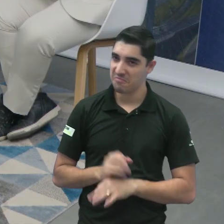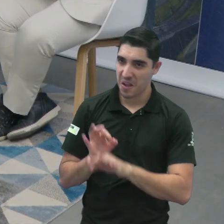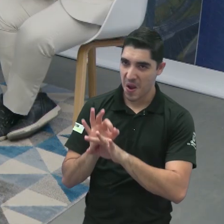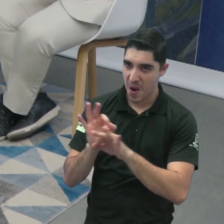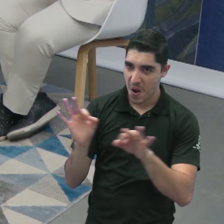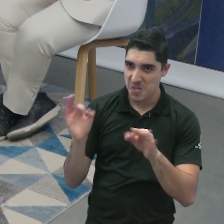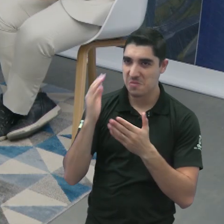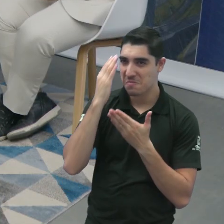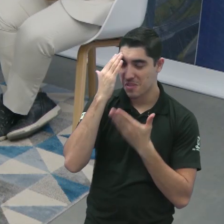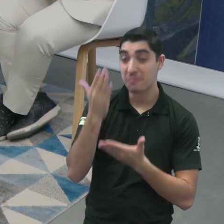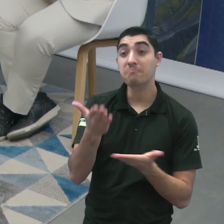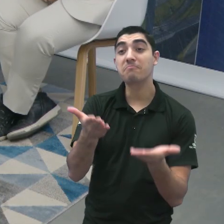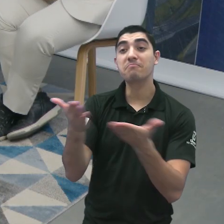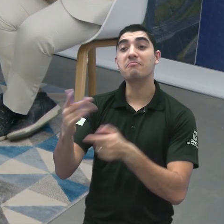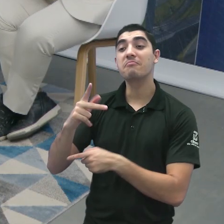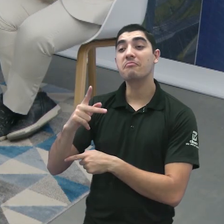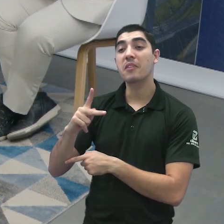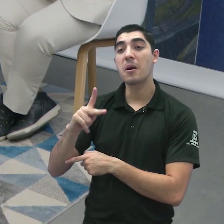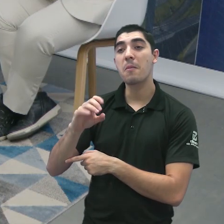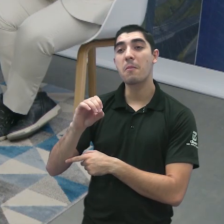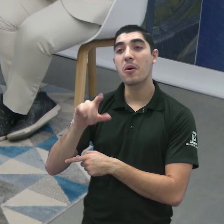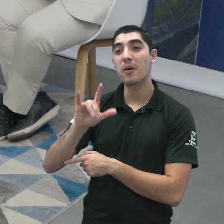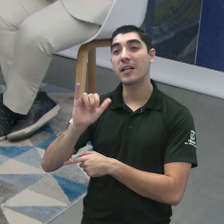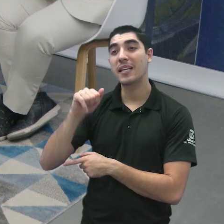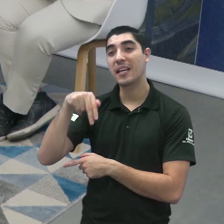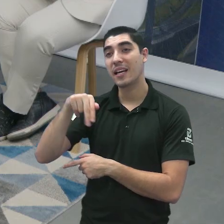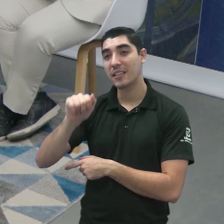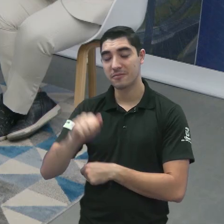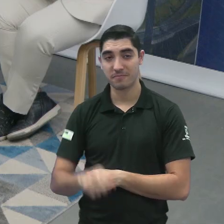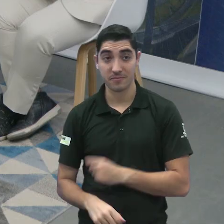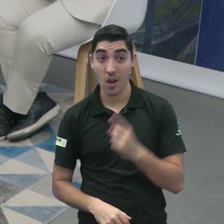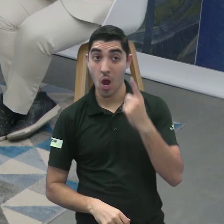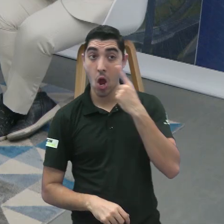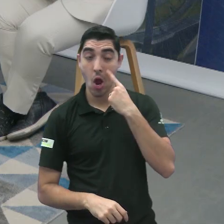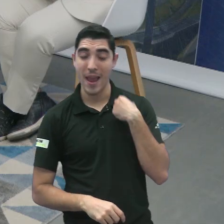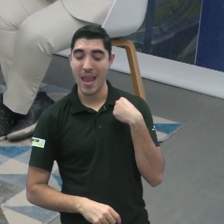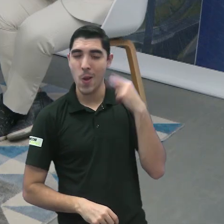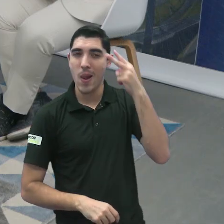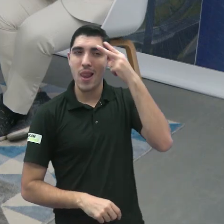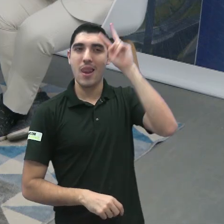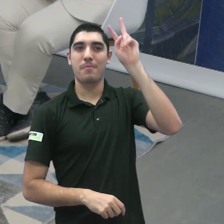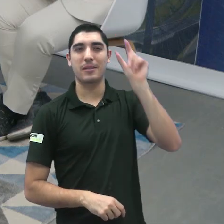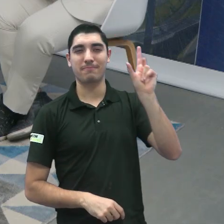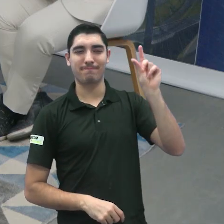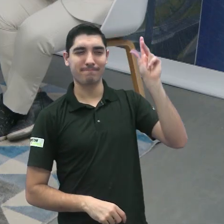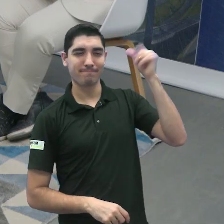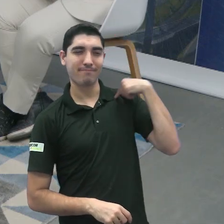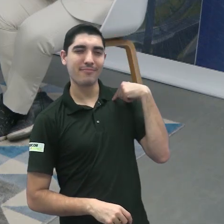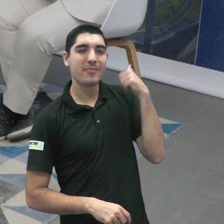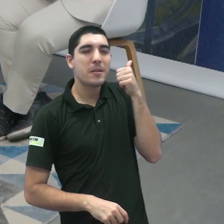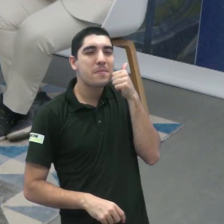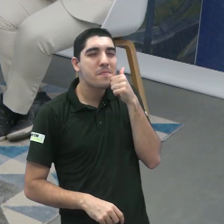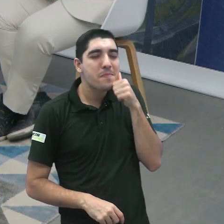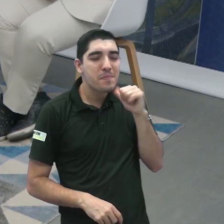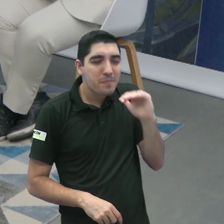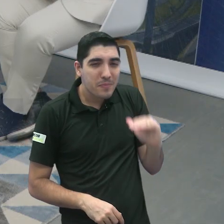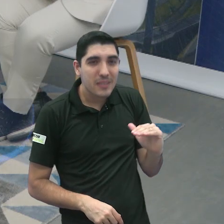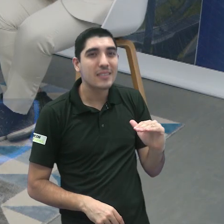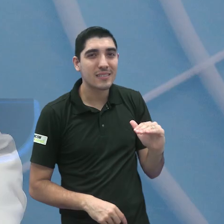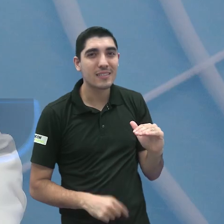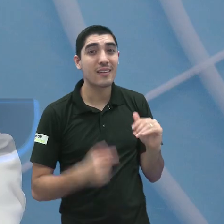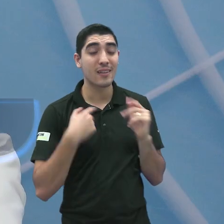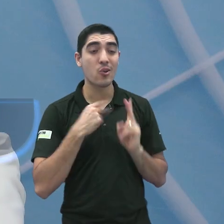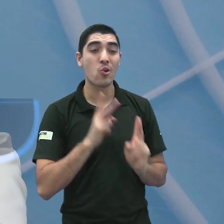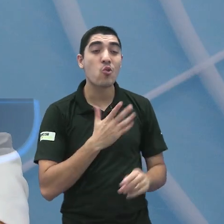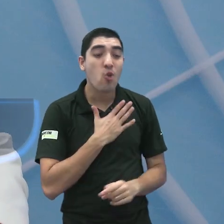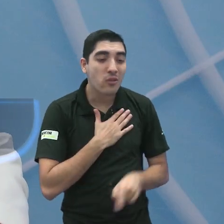Muito obrigado, Poliana. Olha, eu me lembrei daquela menina que eu fui, que gostava de extrair seiva de